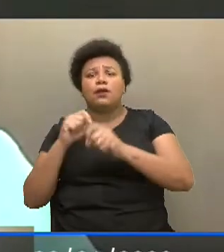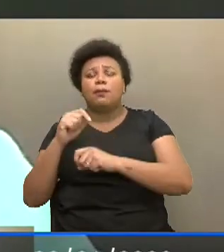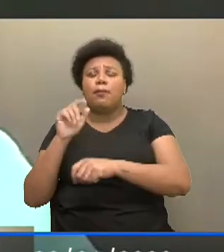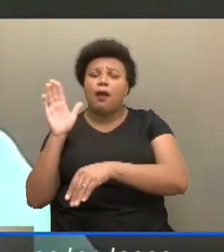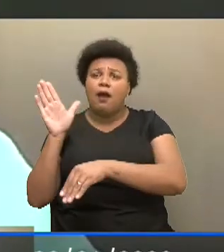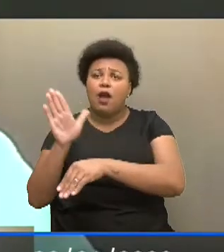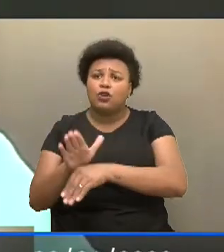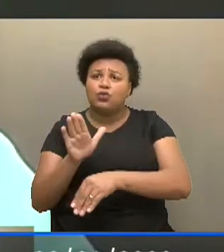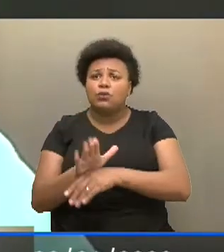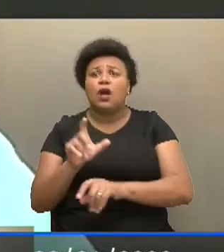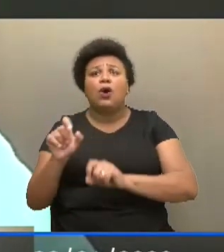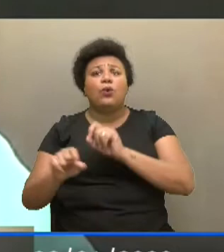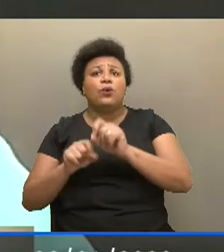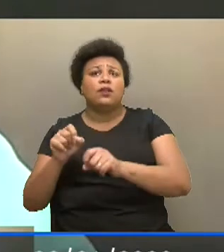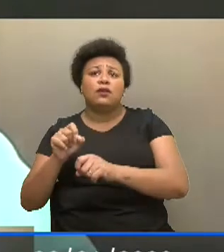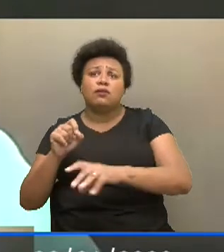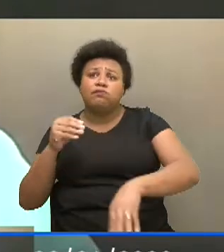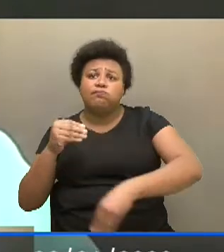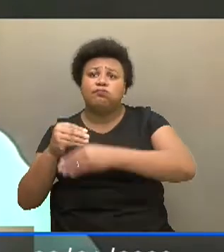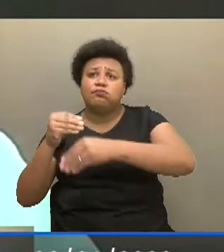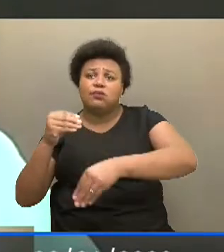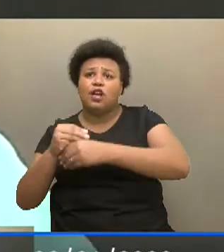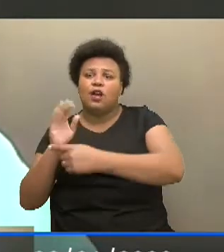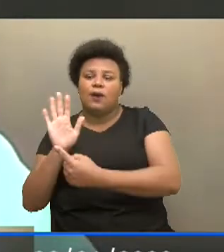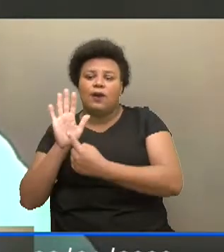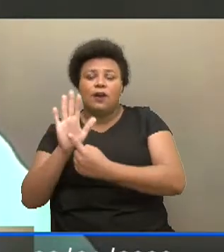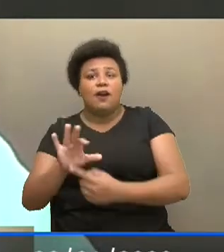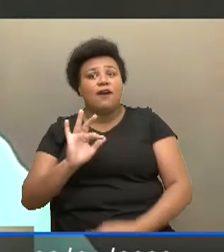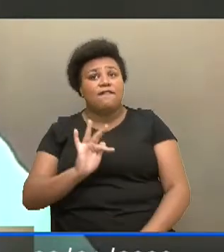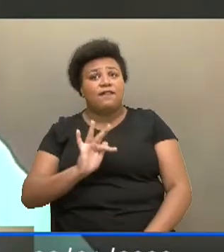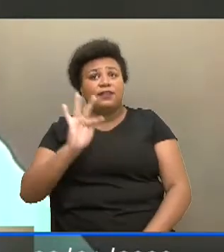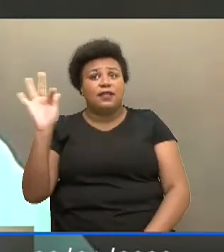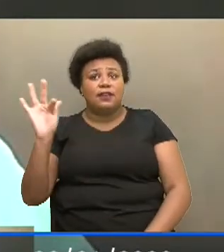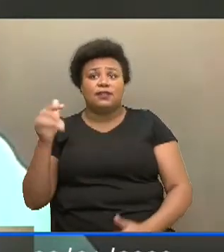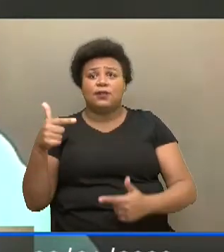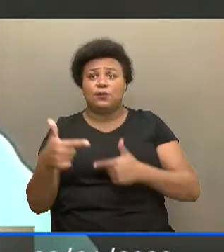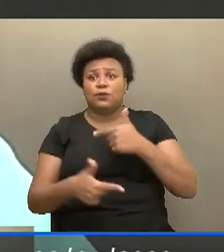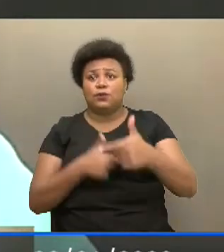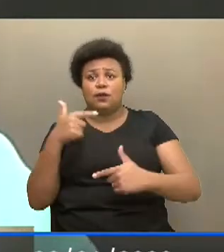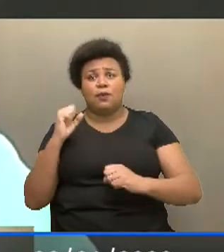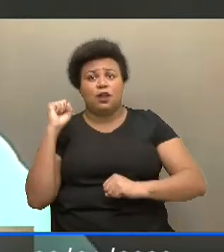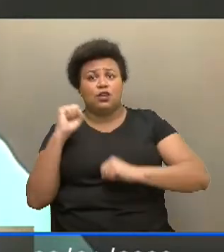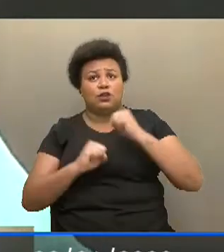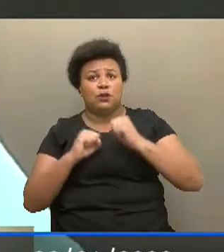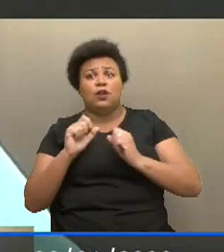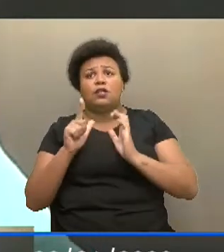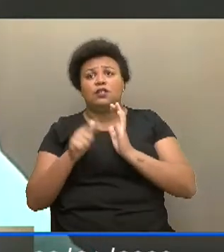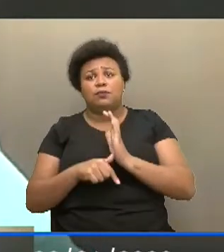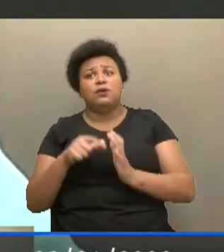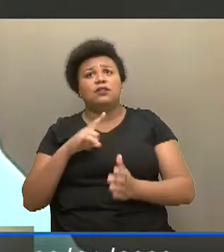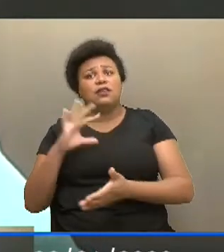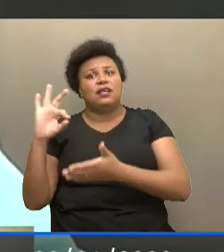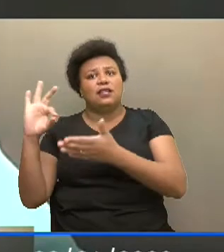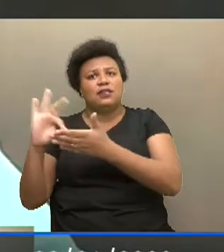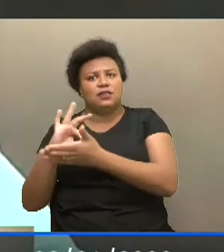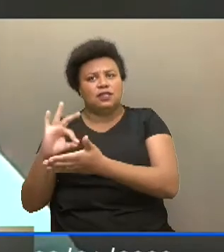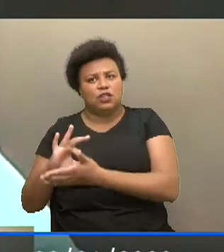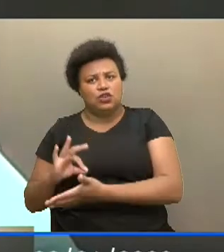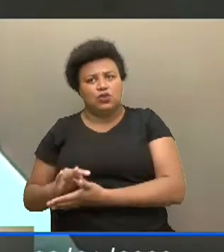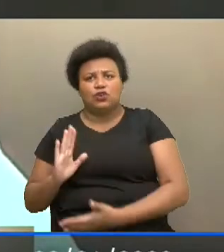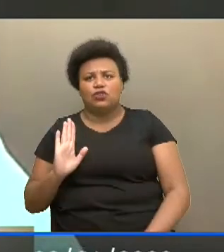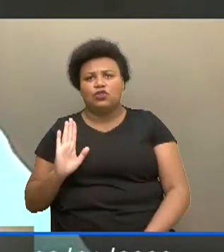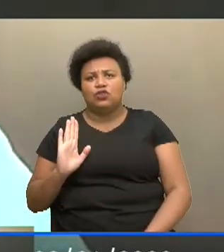com o que foi apresentado, a Federação dos Trabalhadores na indústria, e aí depois nós temos as inscrições, já